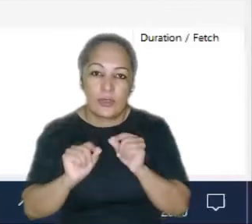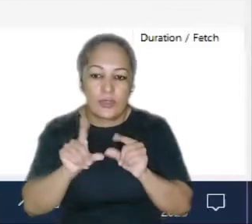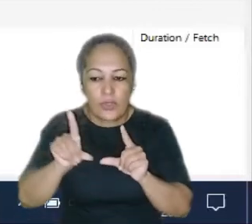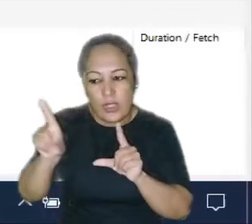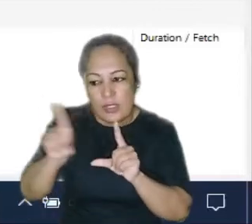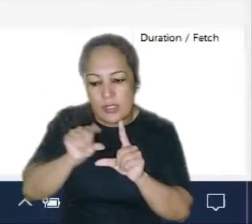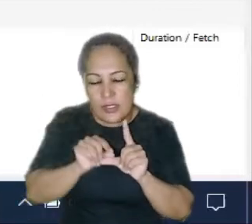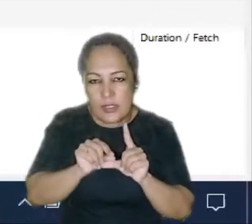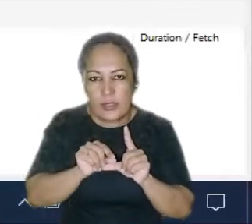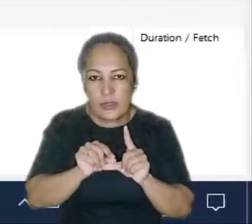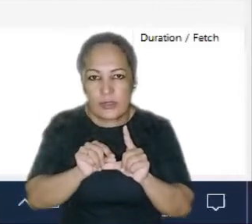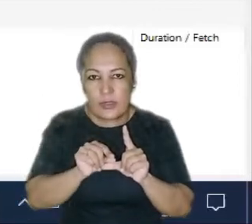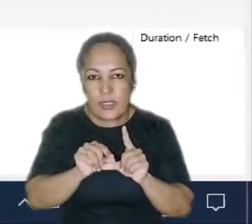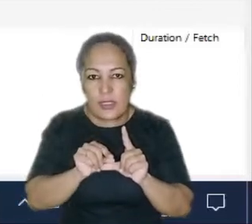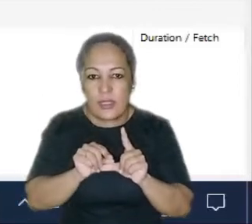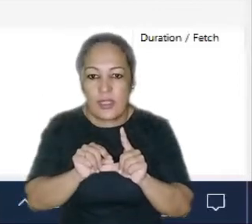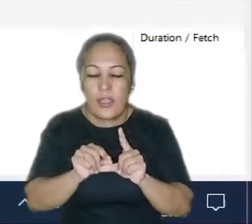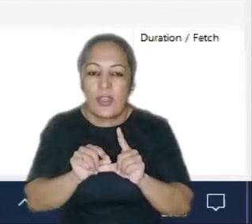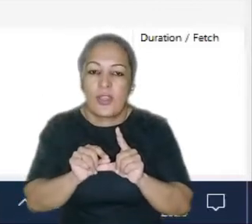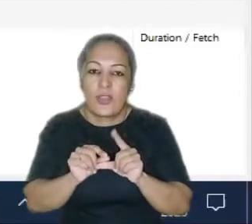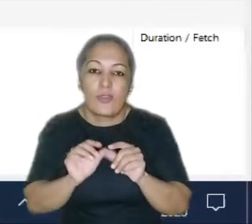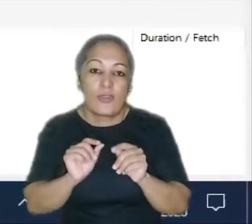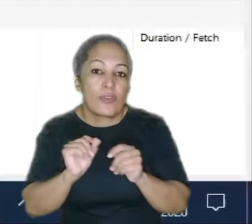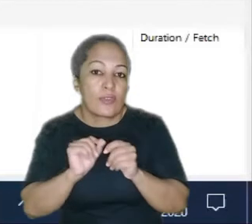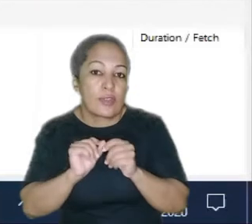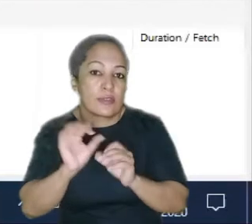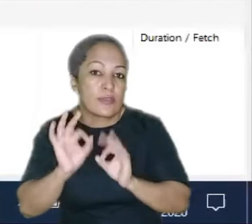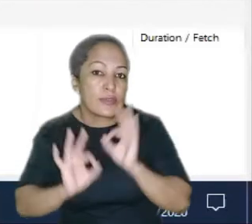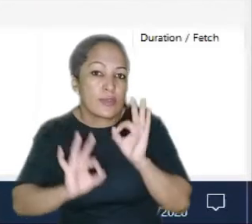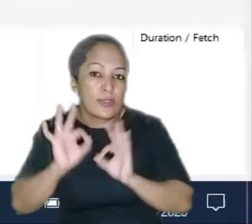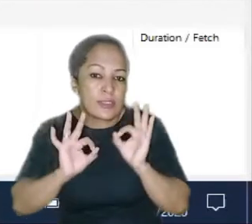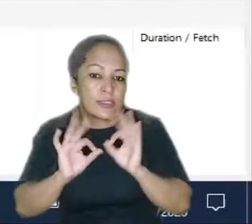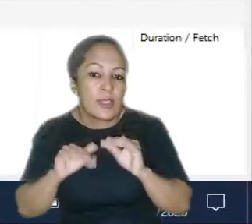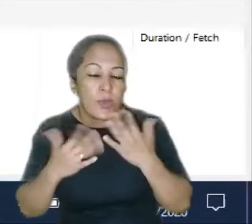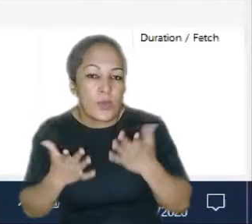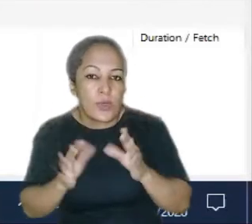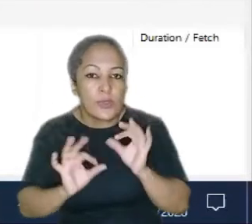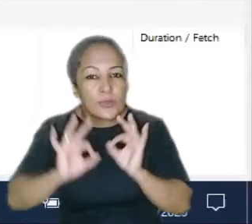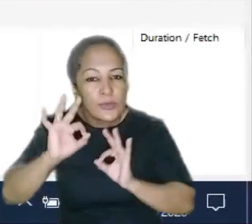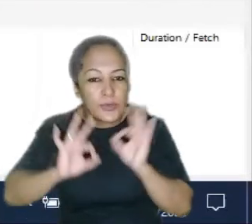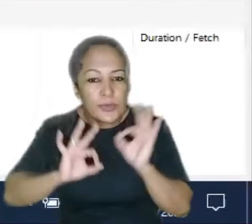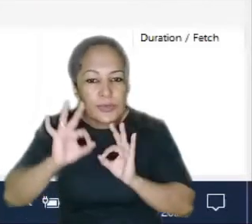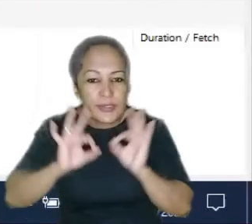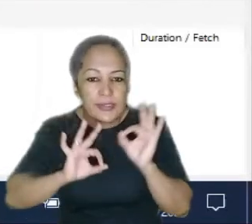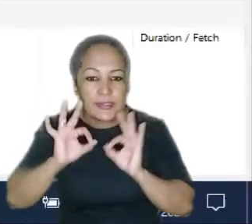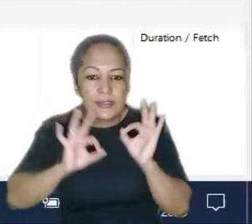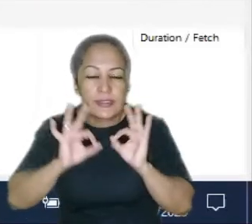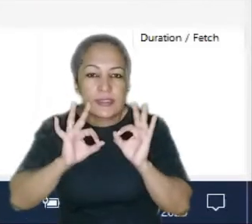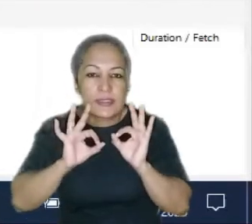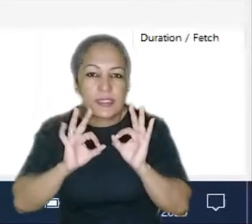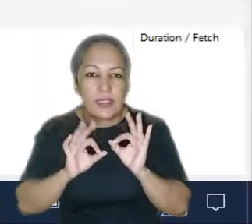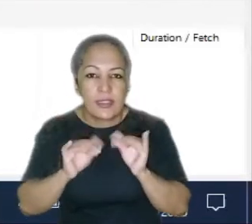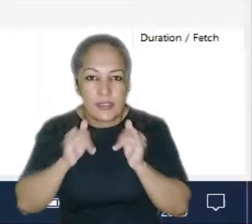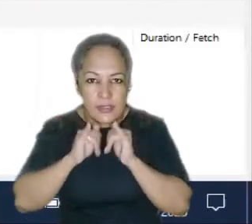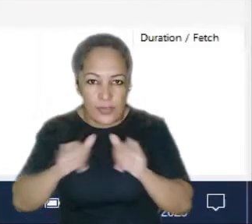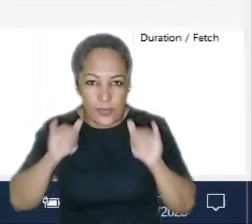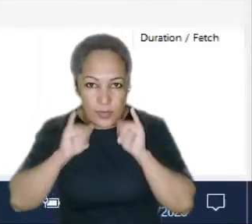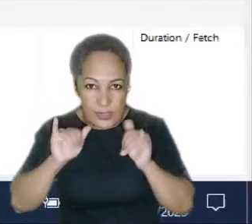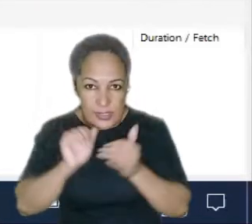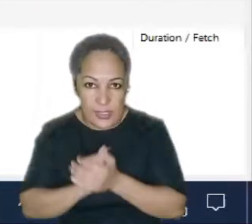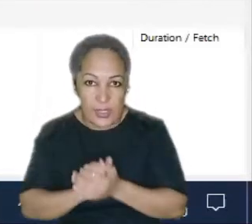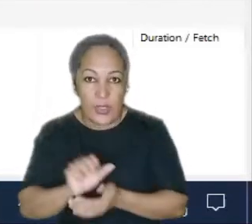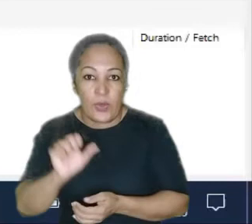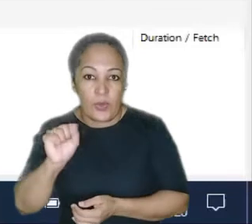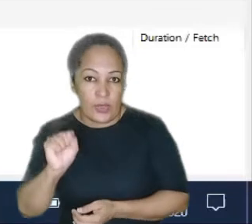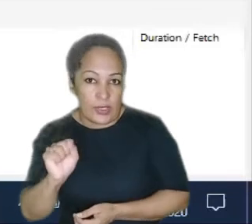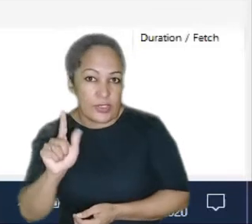vou executar ela. Quando eu executar essa instrução, o SGBD vai receber esse comando SQL